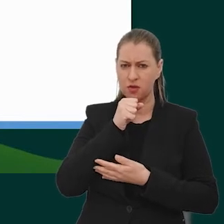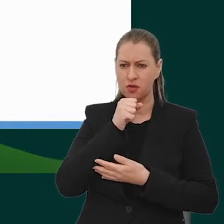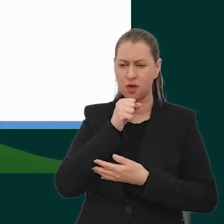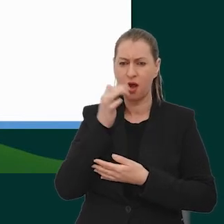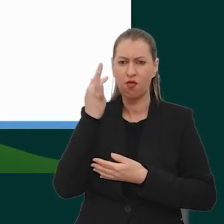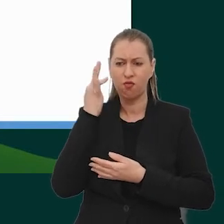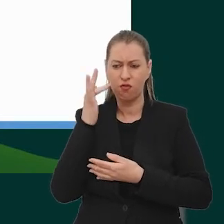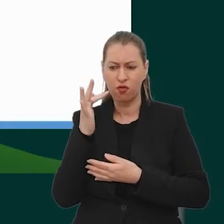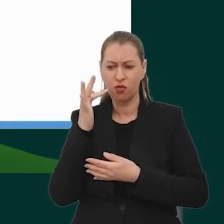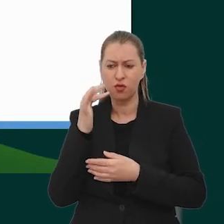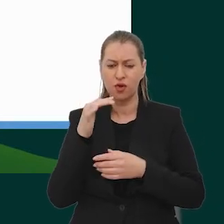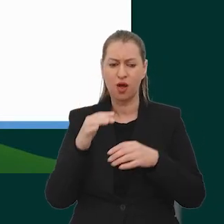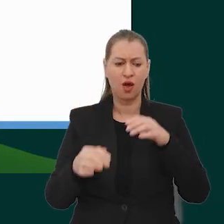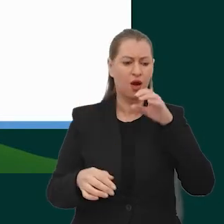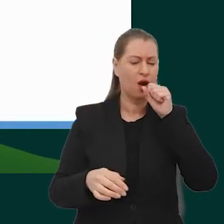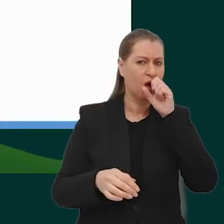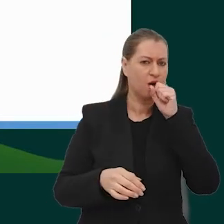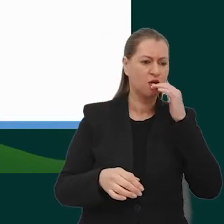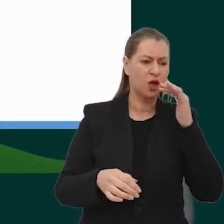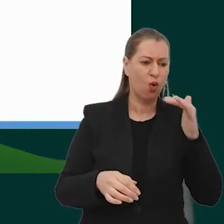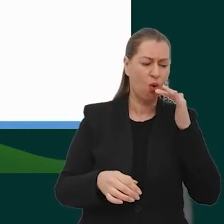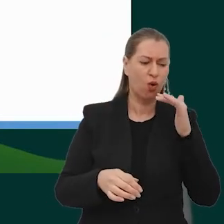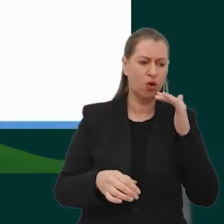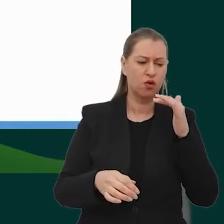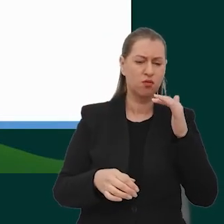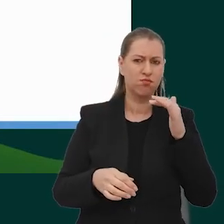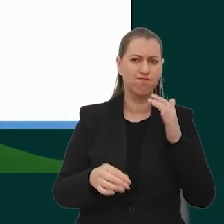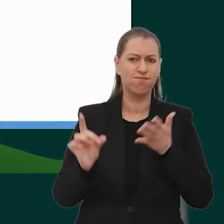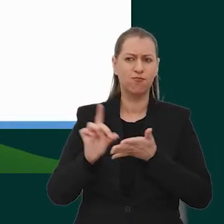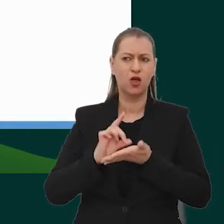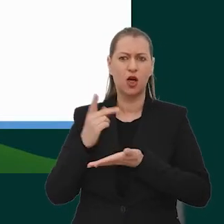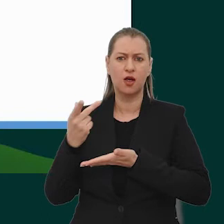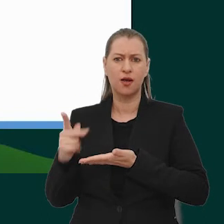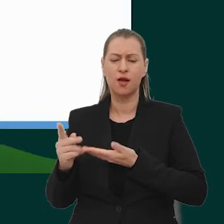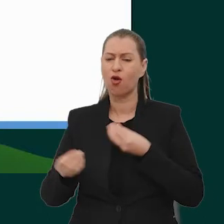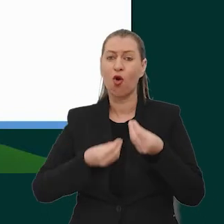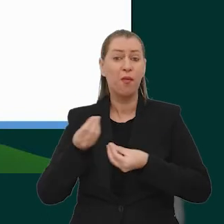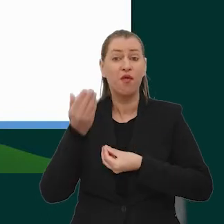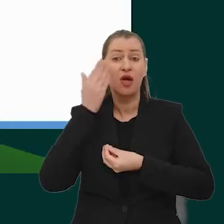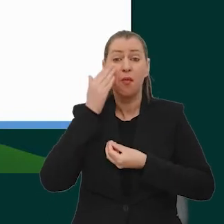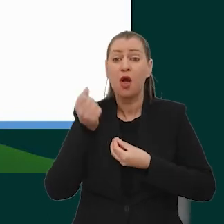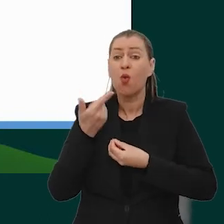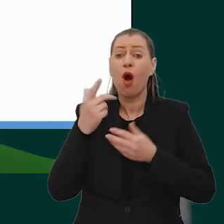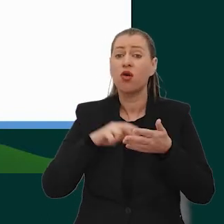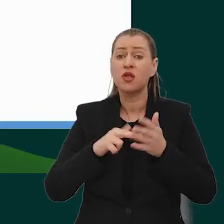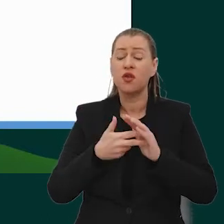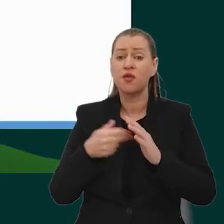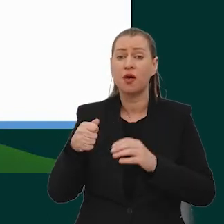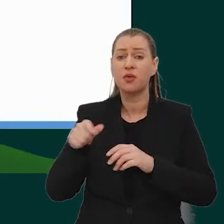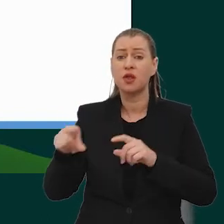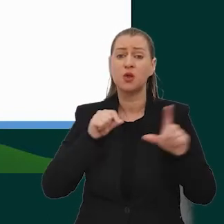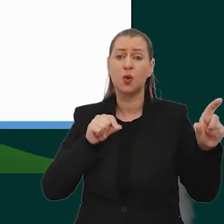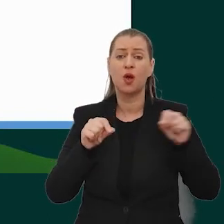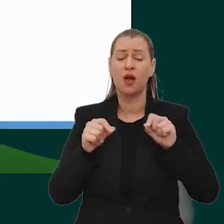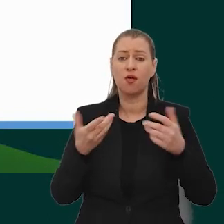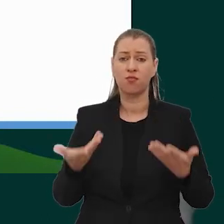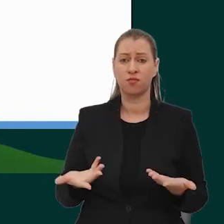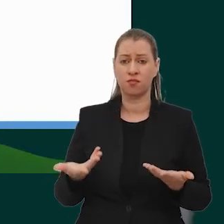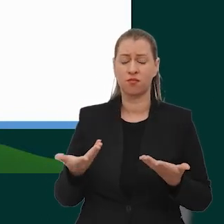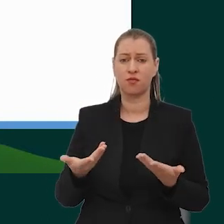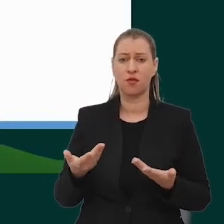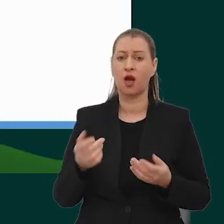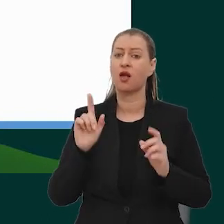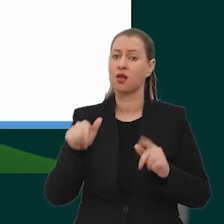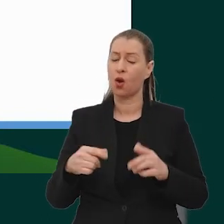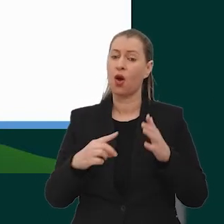fruta, mas ele também tem lá que laranja significa cor, e enfim. Como ele vai saber qual dos significados ele precisa escolher, né? E é esse